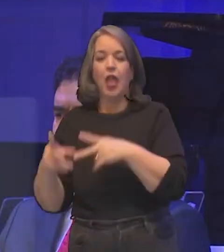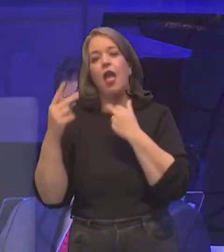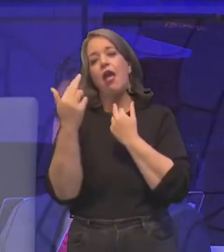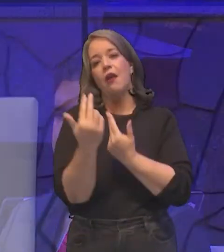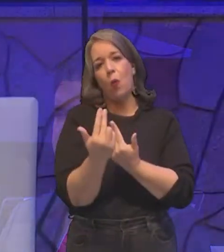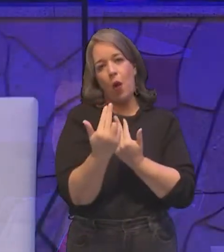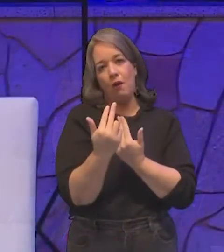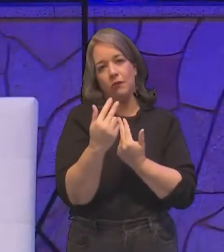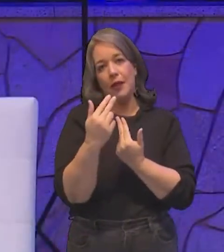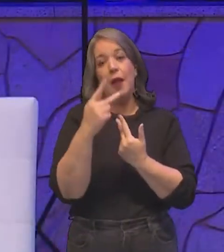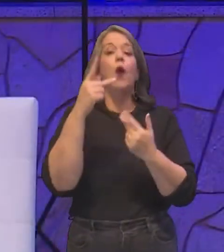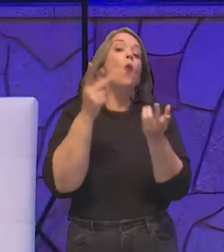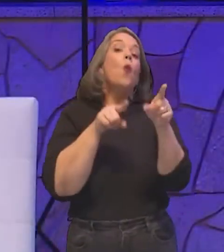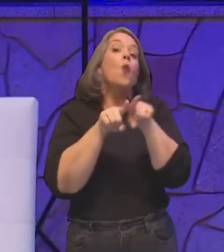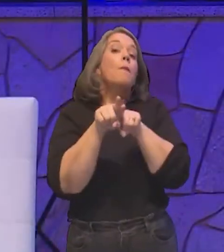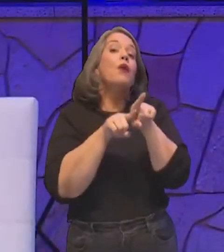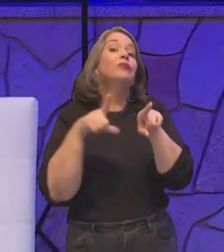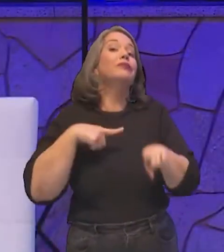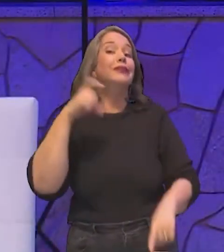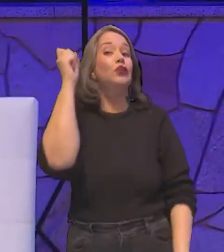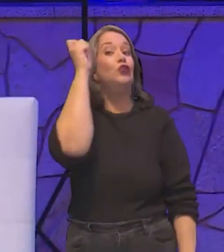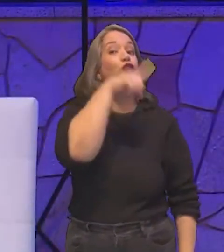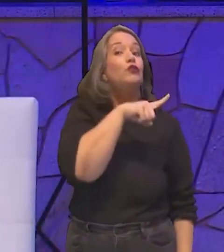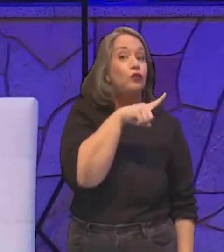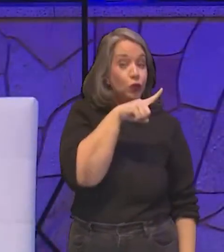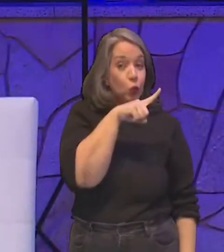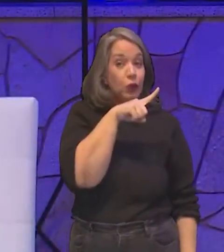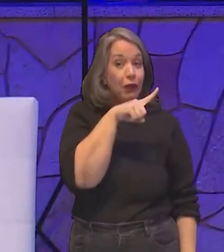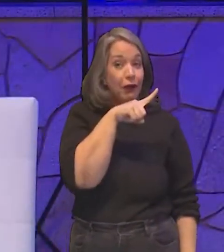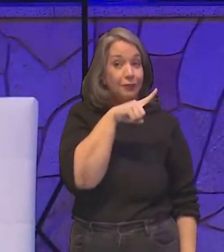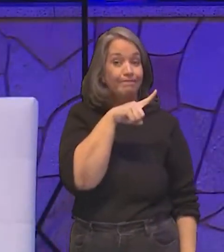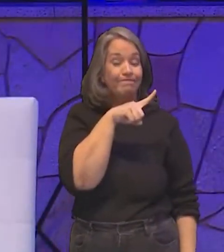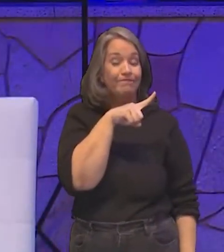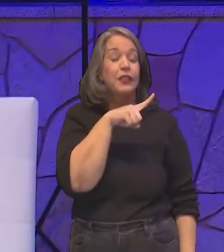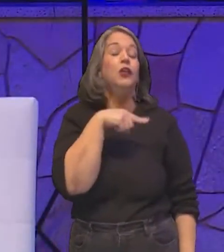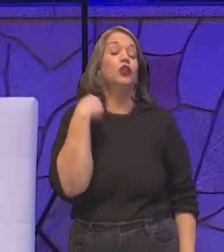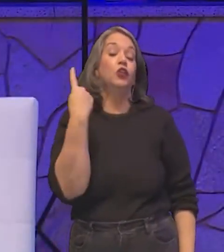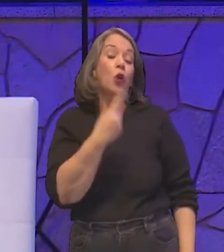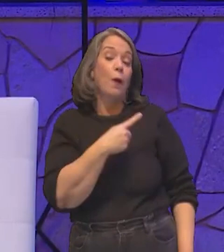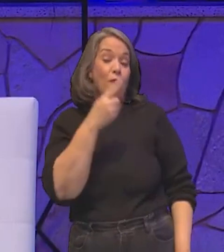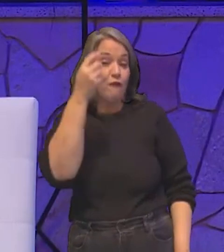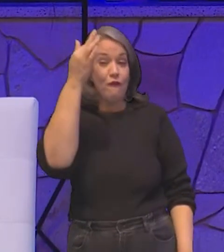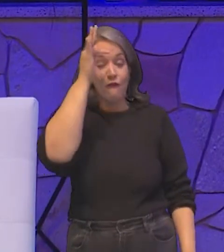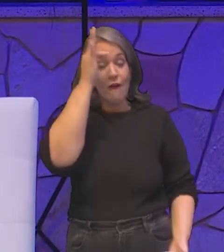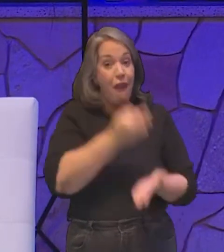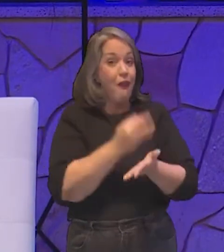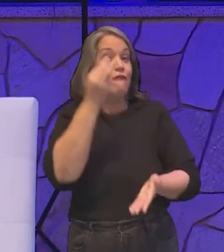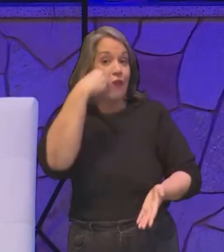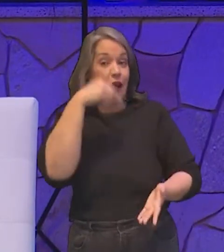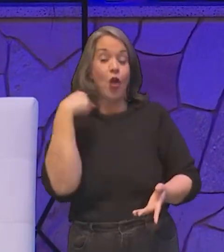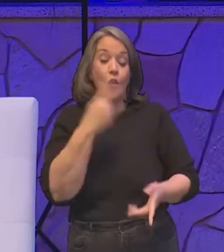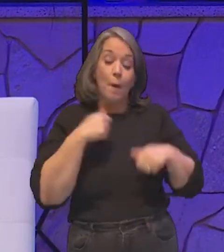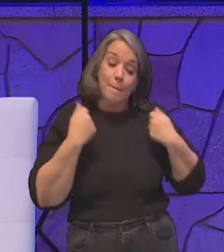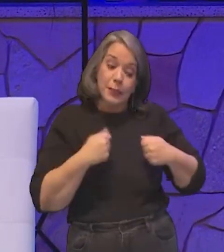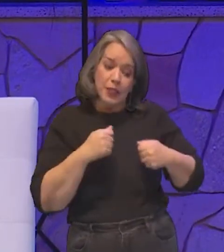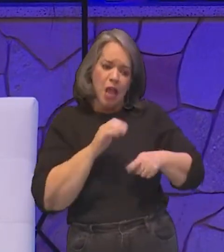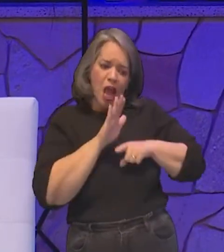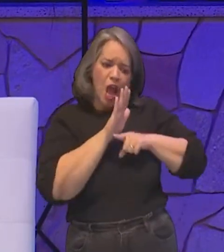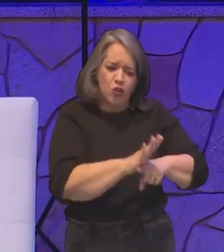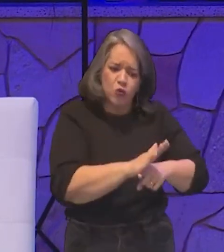Olha que olhar diferente. Ao invés de nos afastarmos, ao invés de julgarmos e não queremos perto,